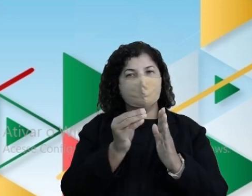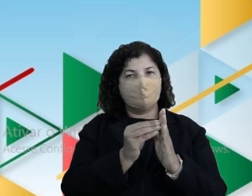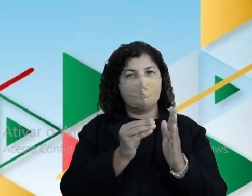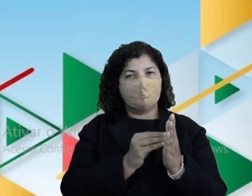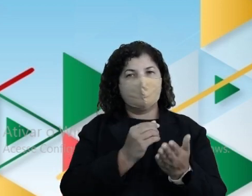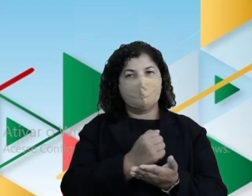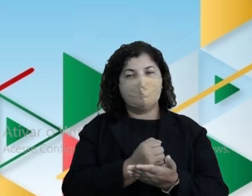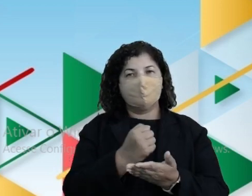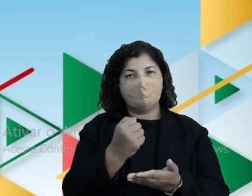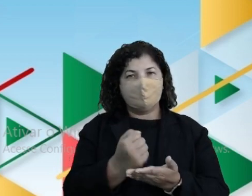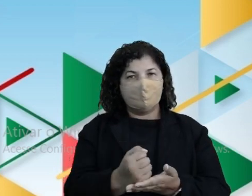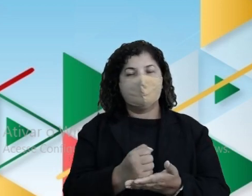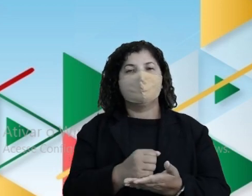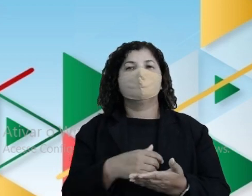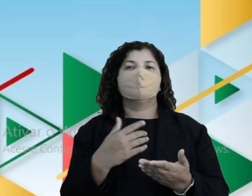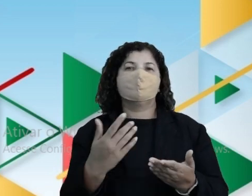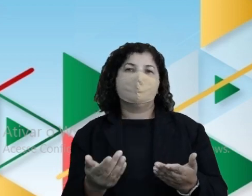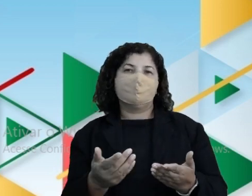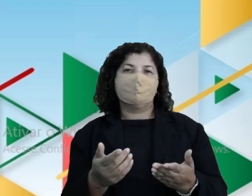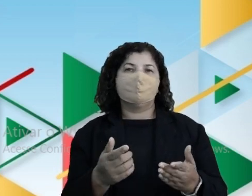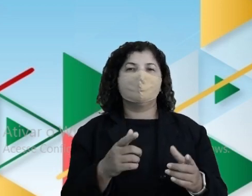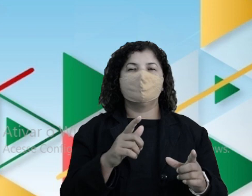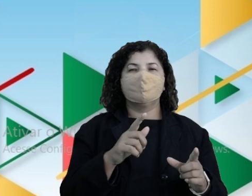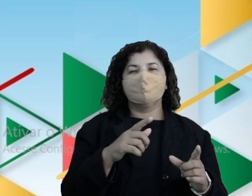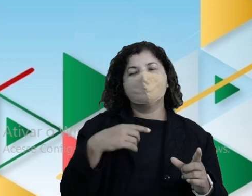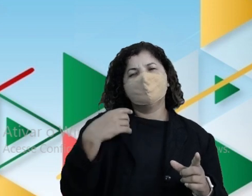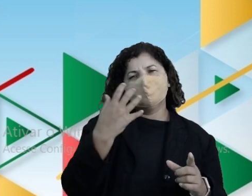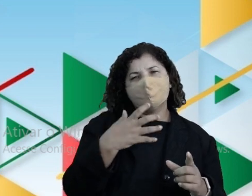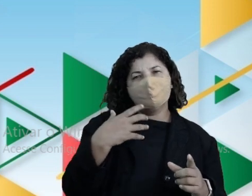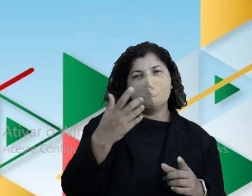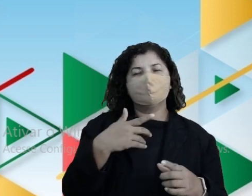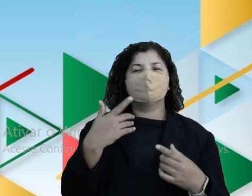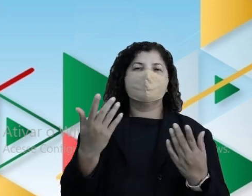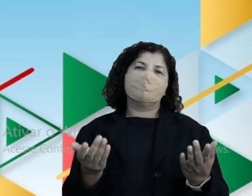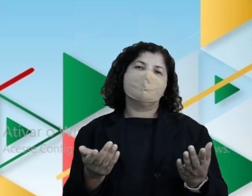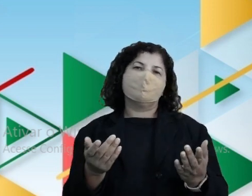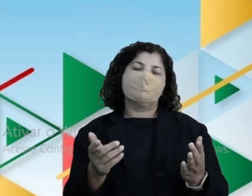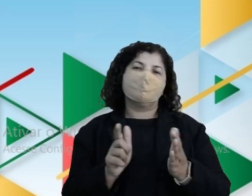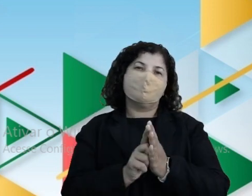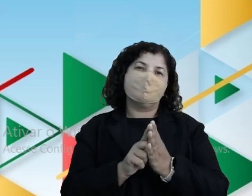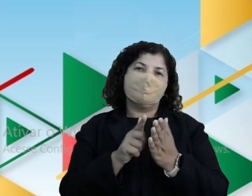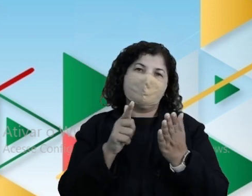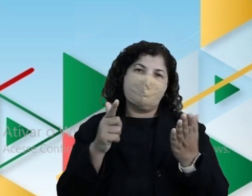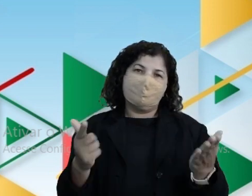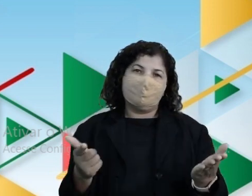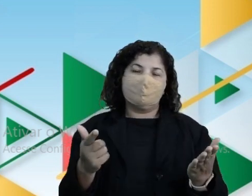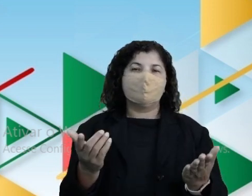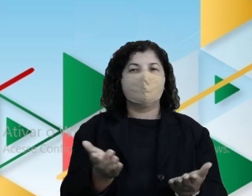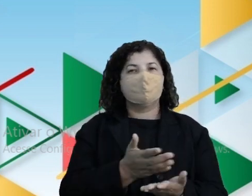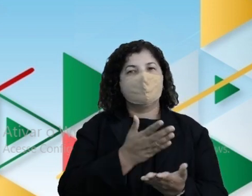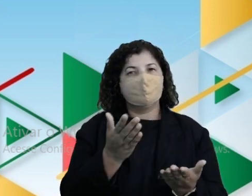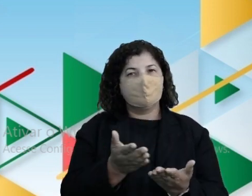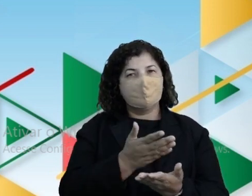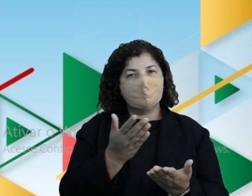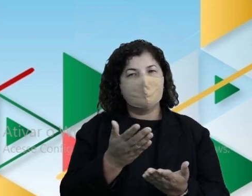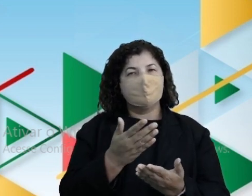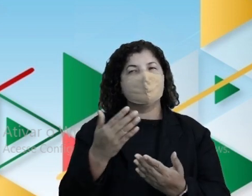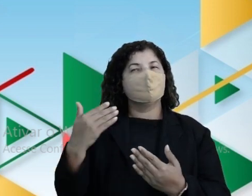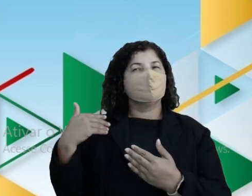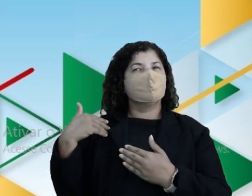de inscrições, letras de músicas, né, jornais, livros,